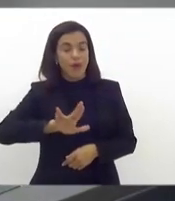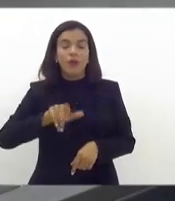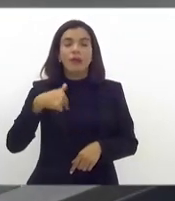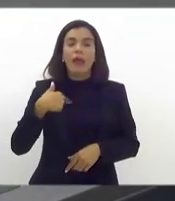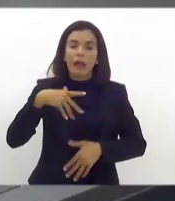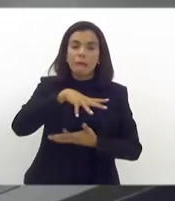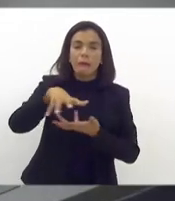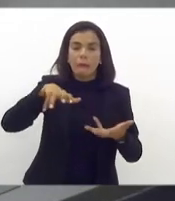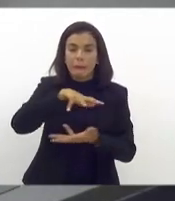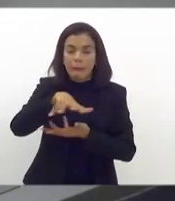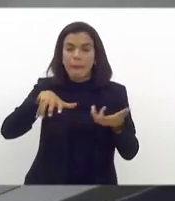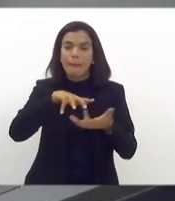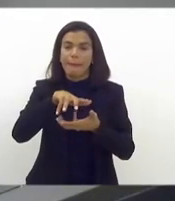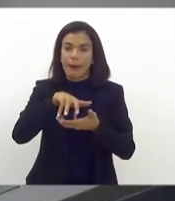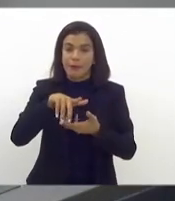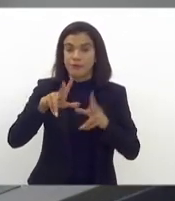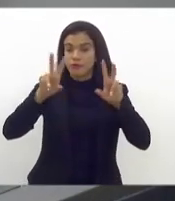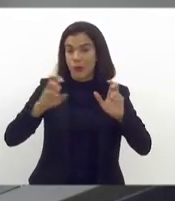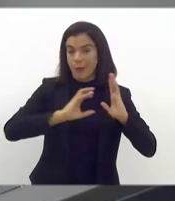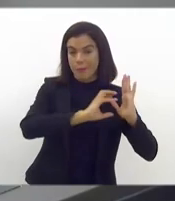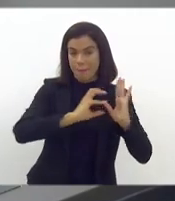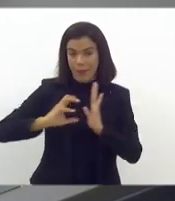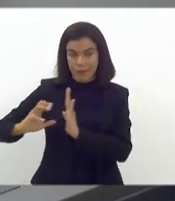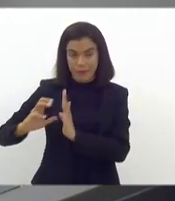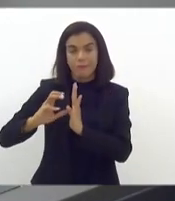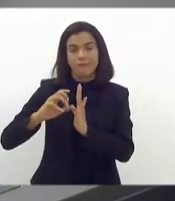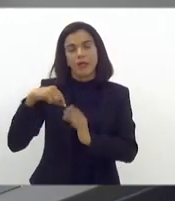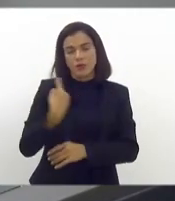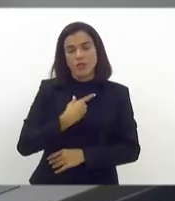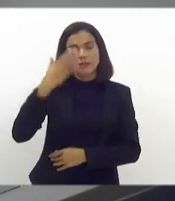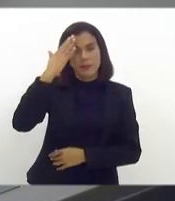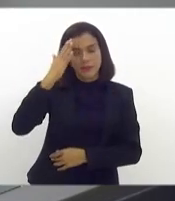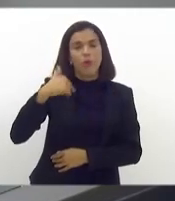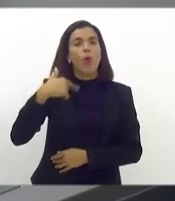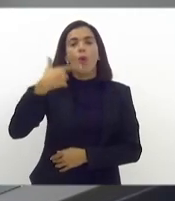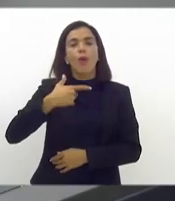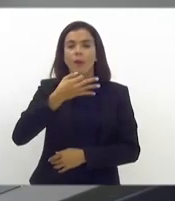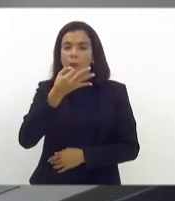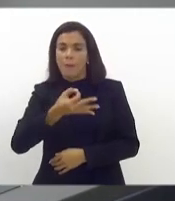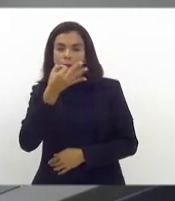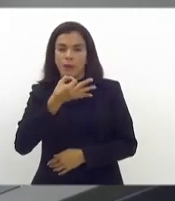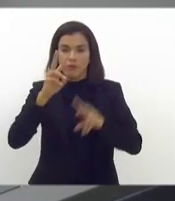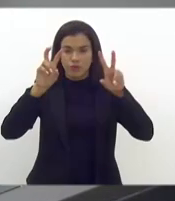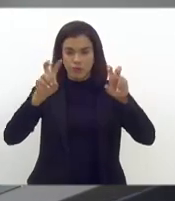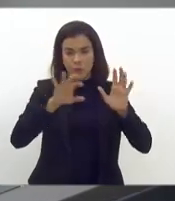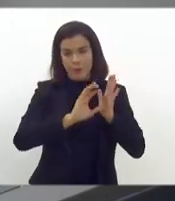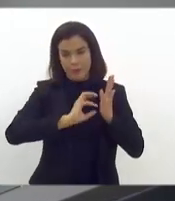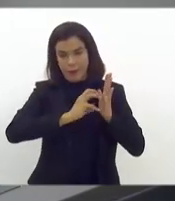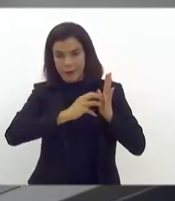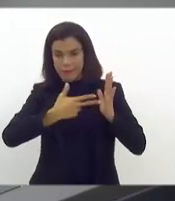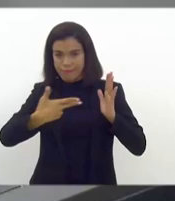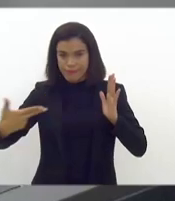muita polêmica, sobretudo no campo ideológico. Todos sabem aqui, de forma muito objetiva, o meu posicionamento ideológico, e acredito que de